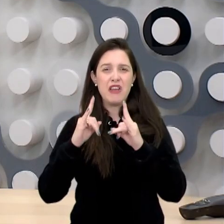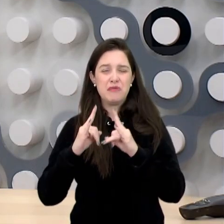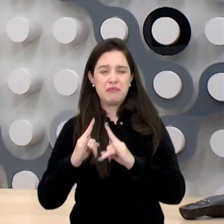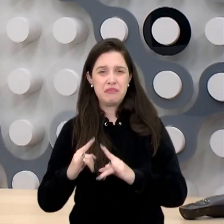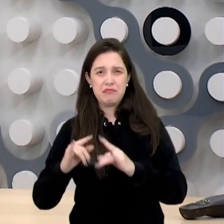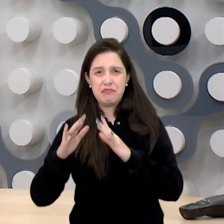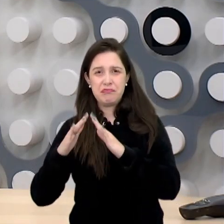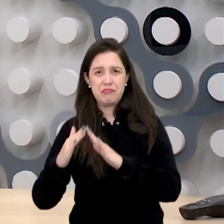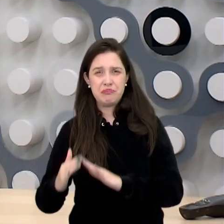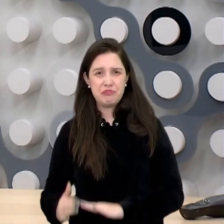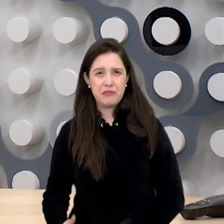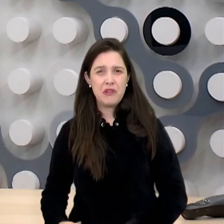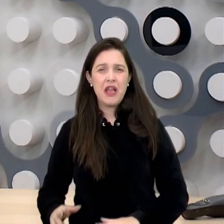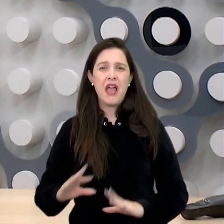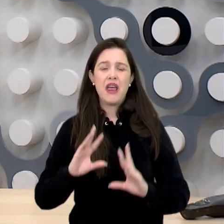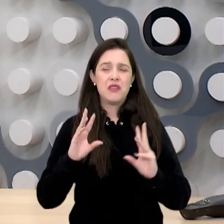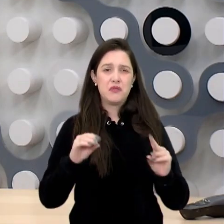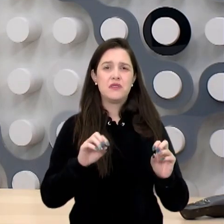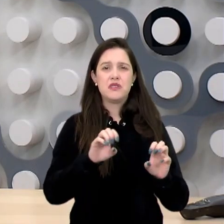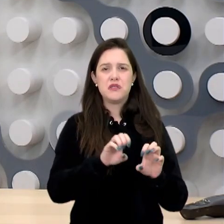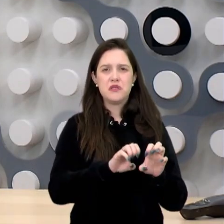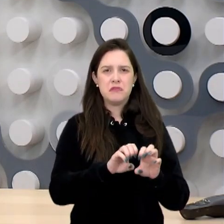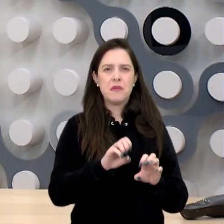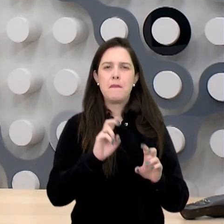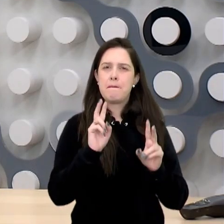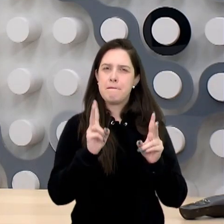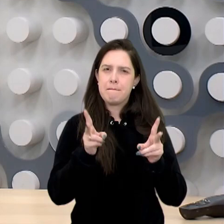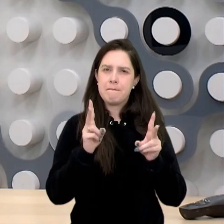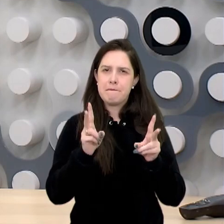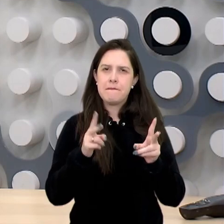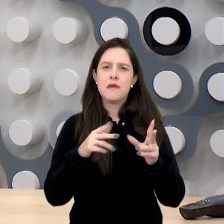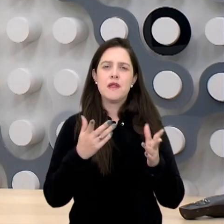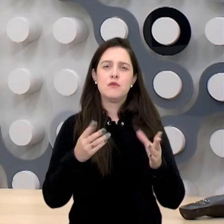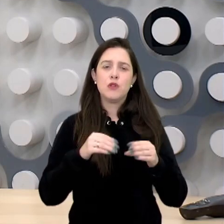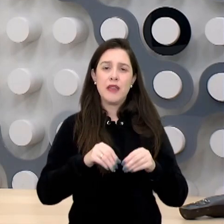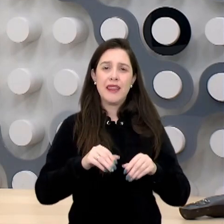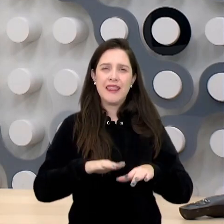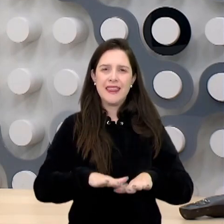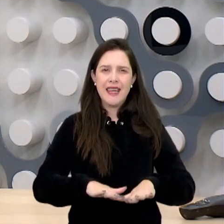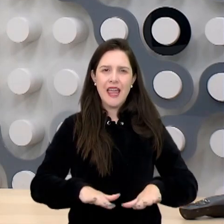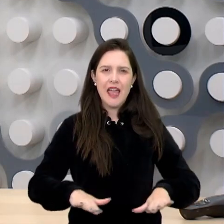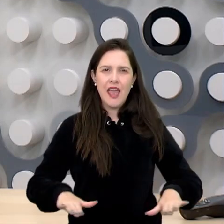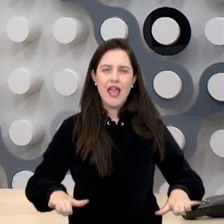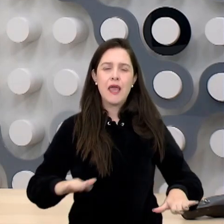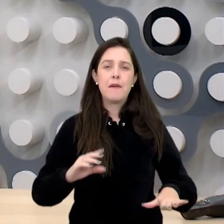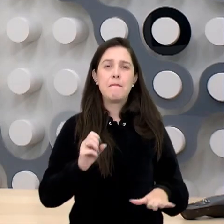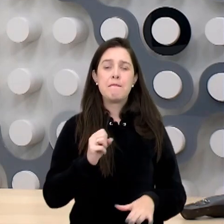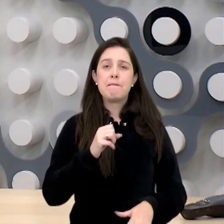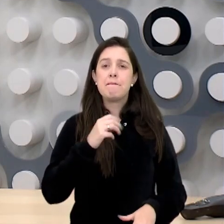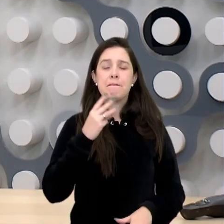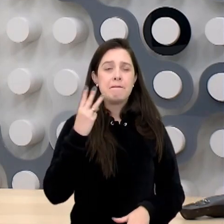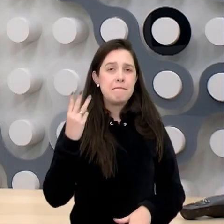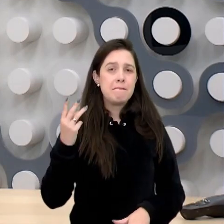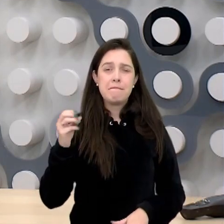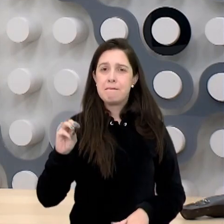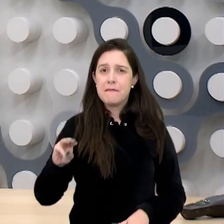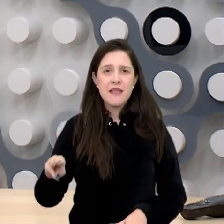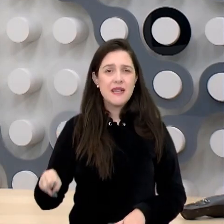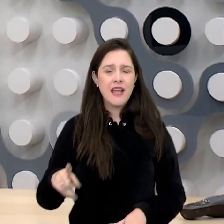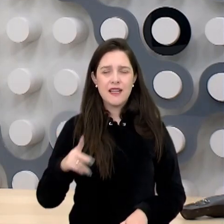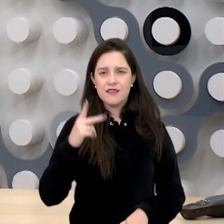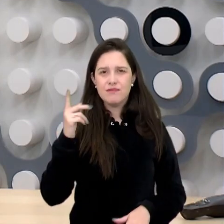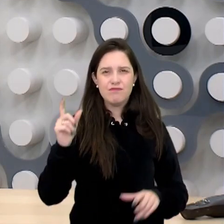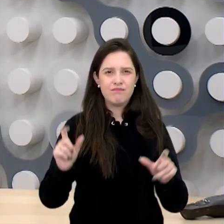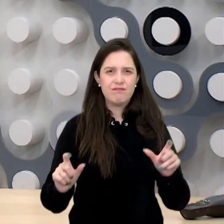né? Então toda essa estrutura aí, né, mesmo sendo interna, mesmo tendo aí milhares de quilômetros, ela acaba